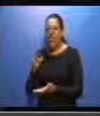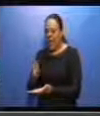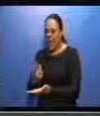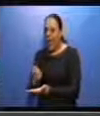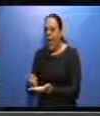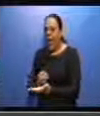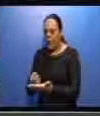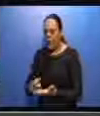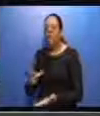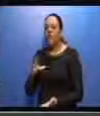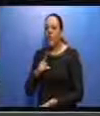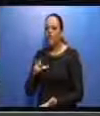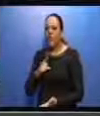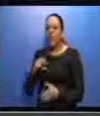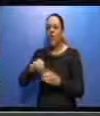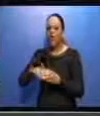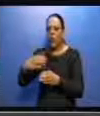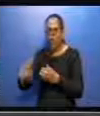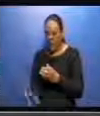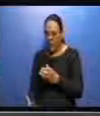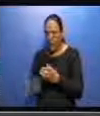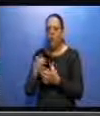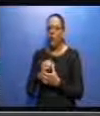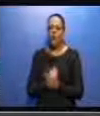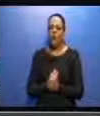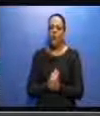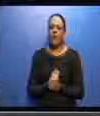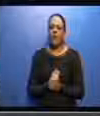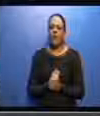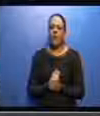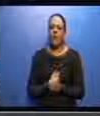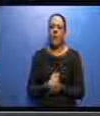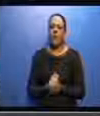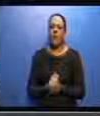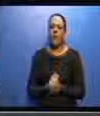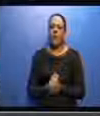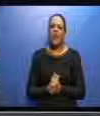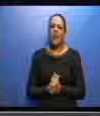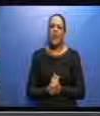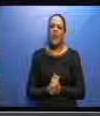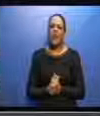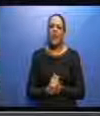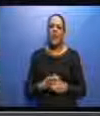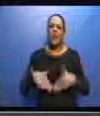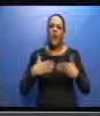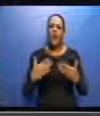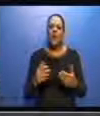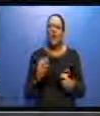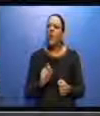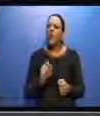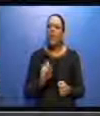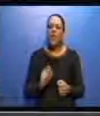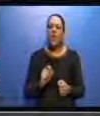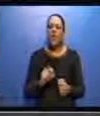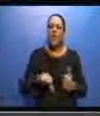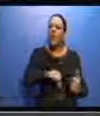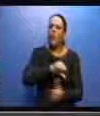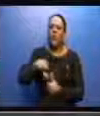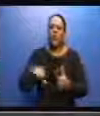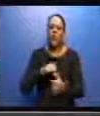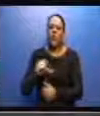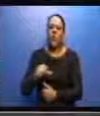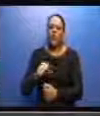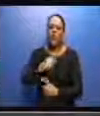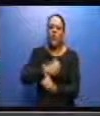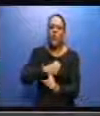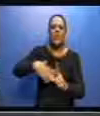inclusive a tema da aula de hoje né é em que momento que começou a acontecer esse processo né no brasil o que que mudou né na estrutura